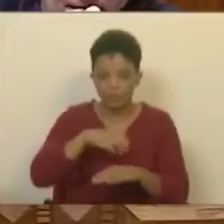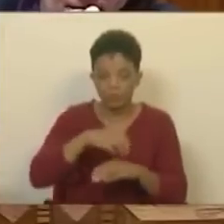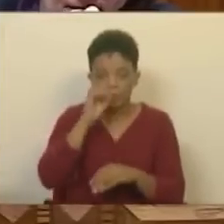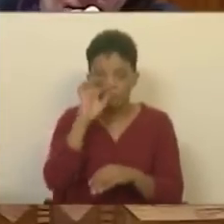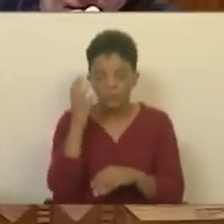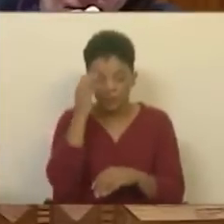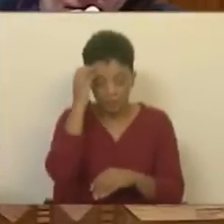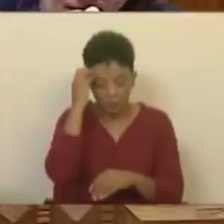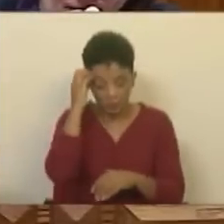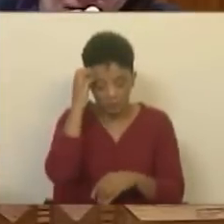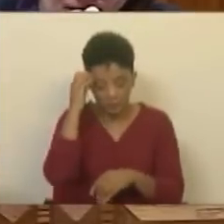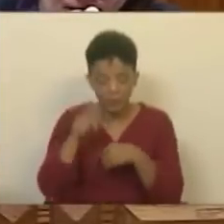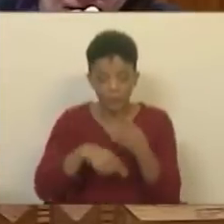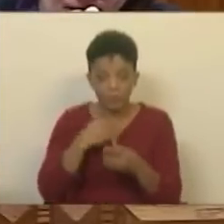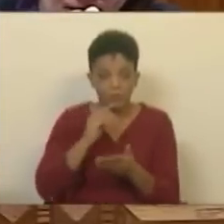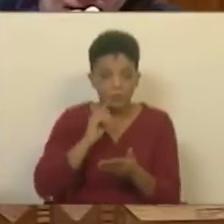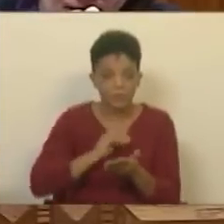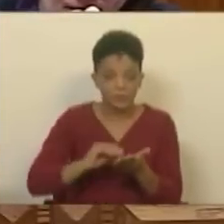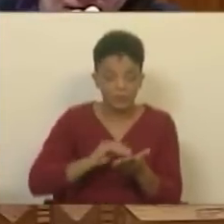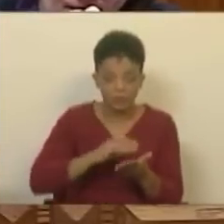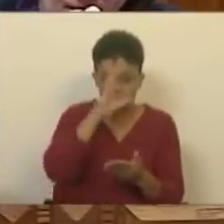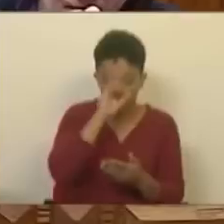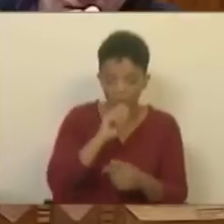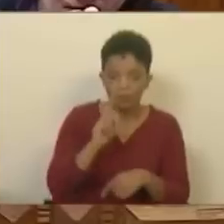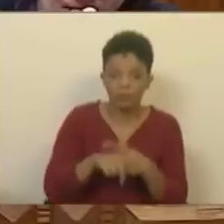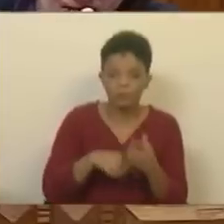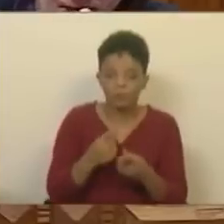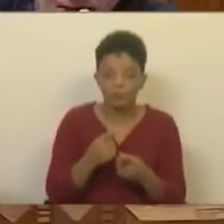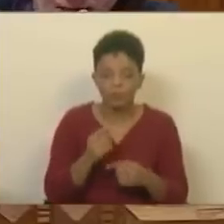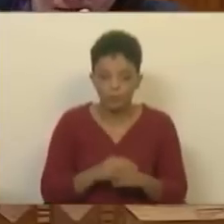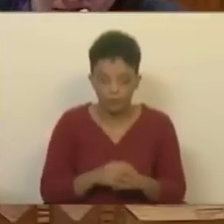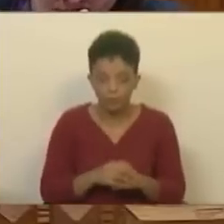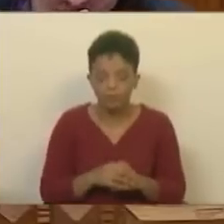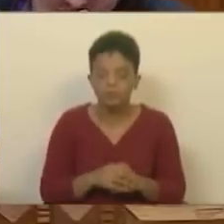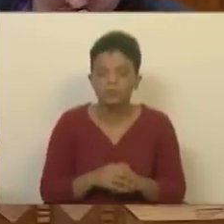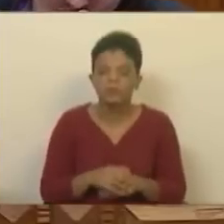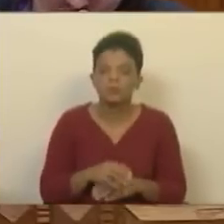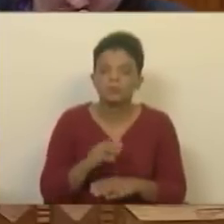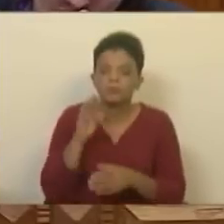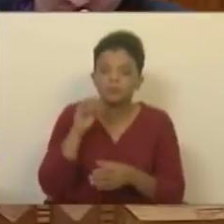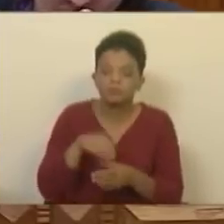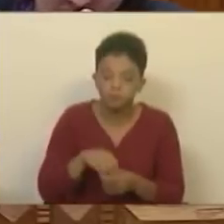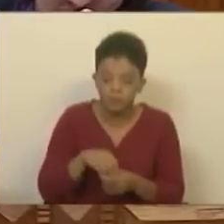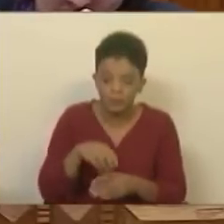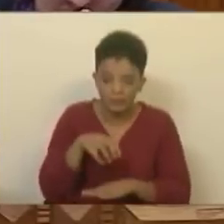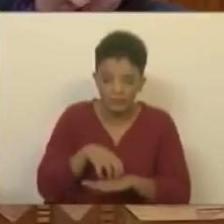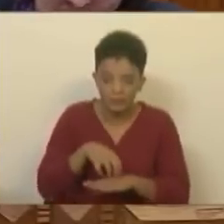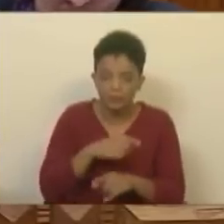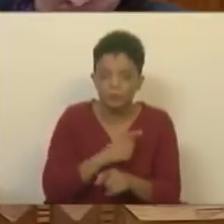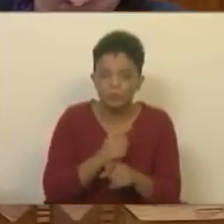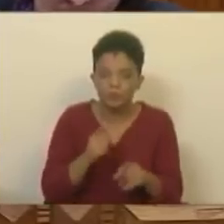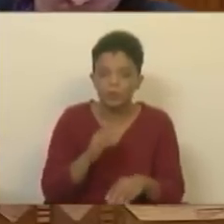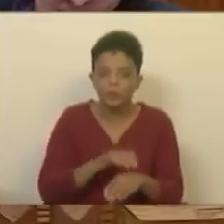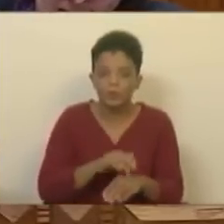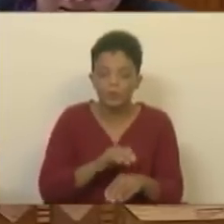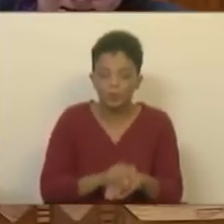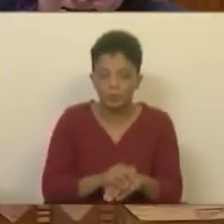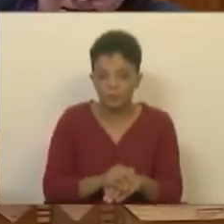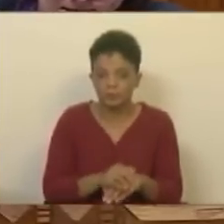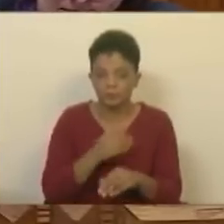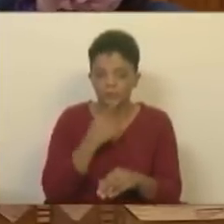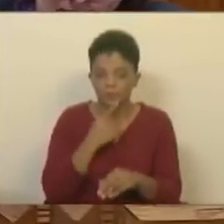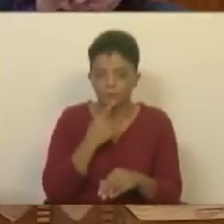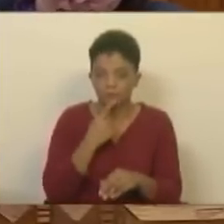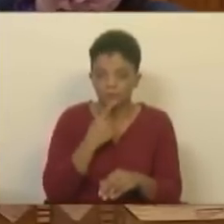a fazem que passava de ter uma Secretaria de Estado depois eu teria testado já nas infraestrutura que já se tratava sobretudo não se atualizar